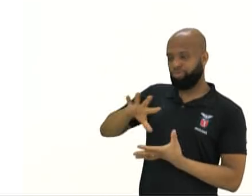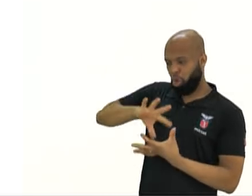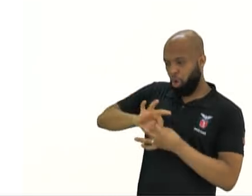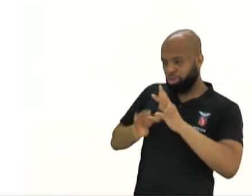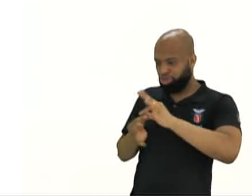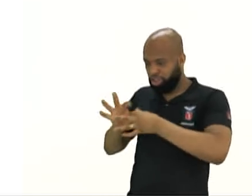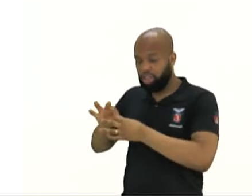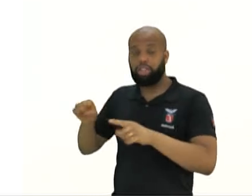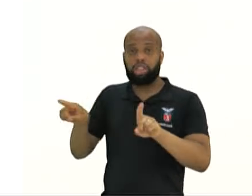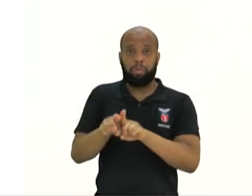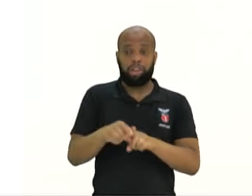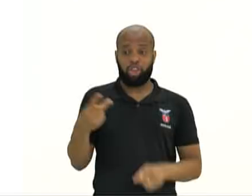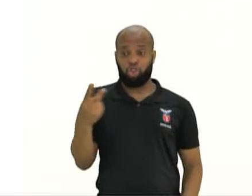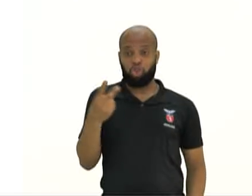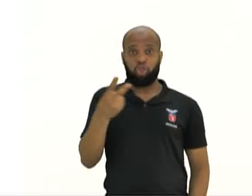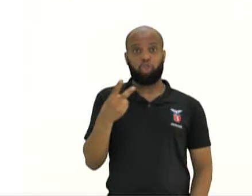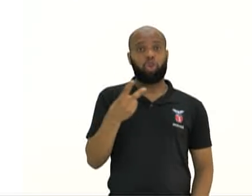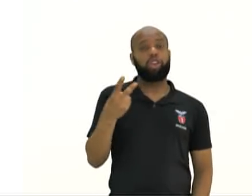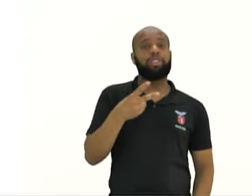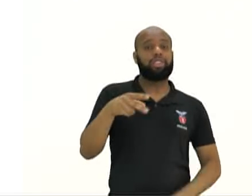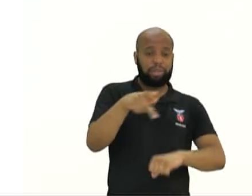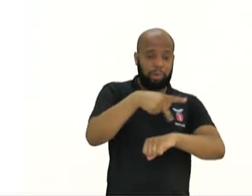serem as duas únicas nações